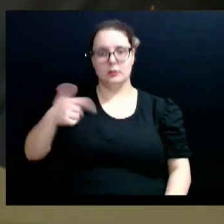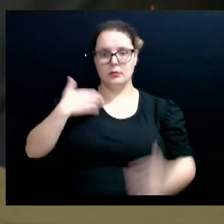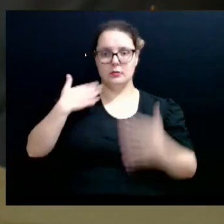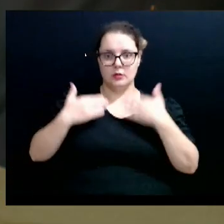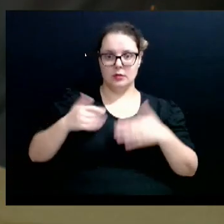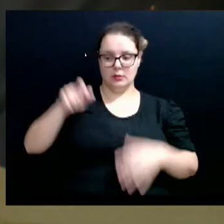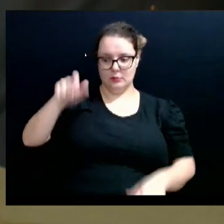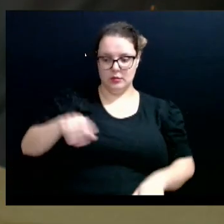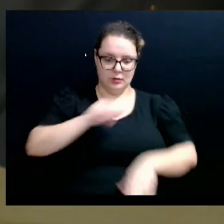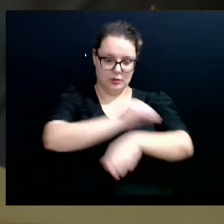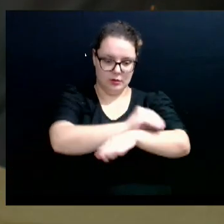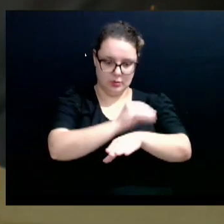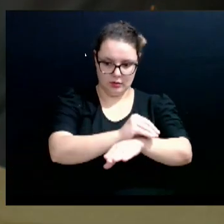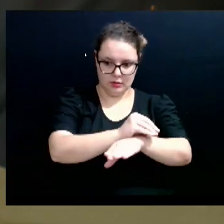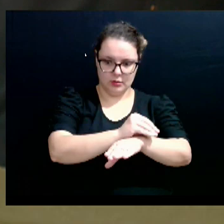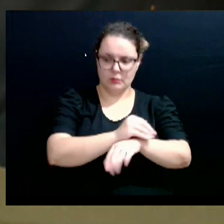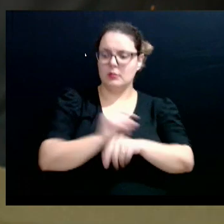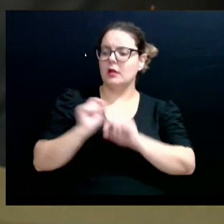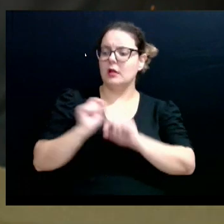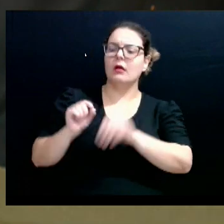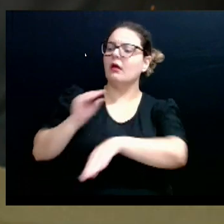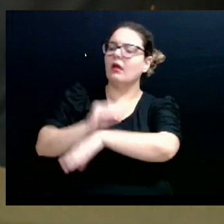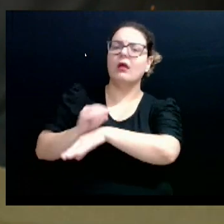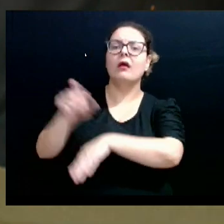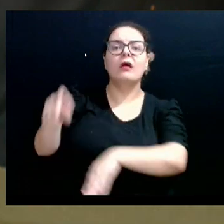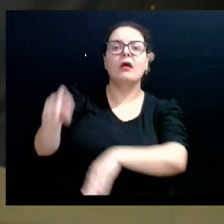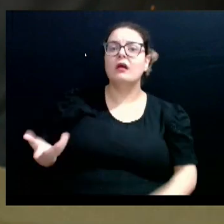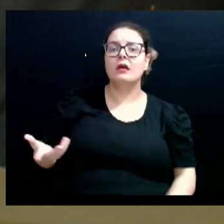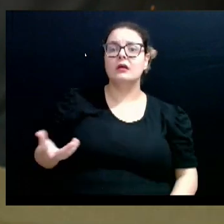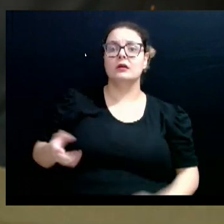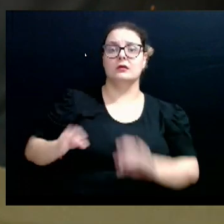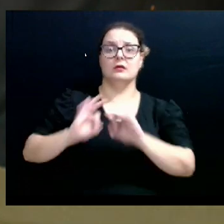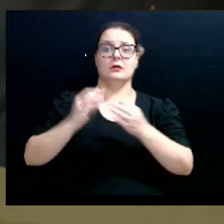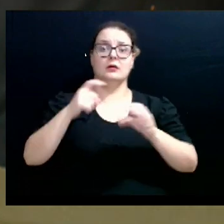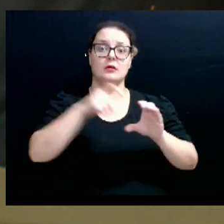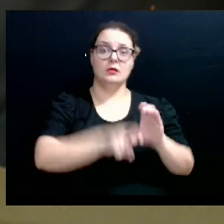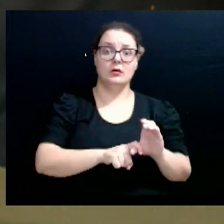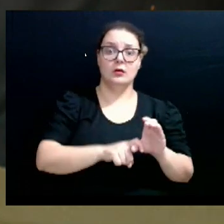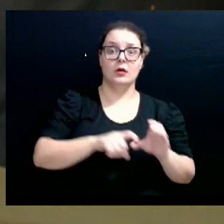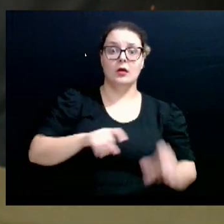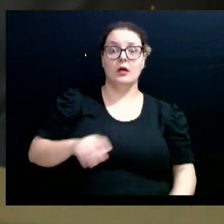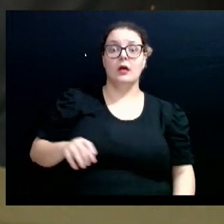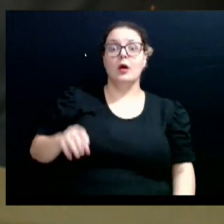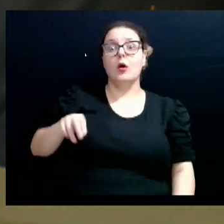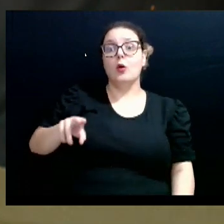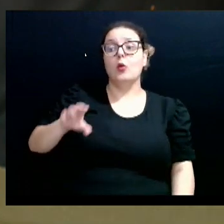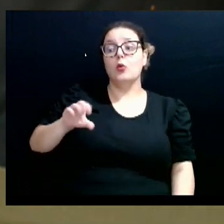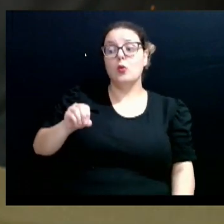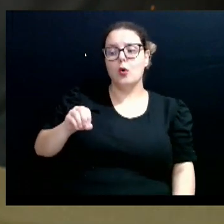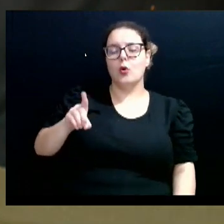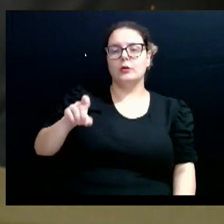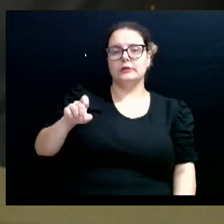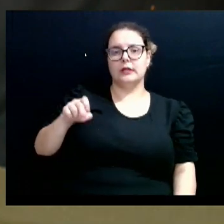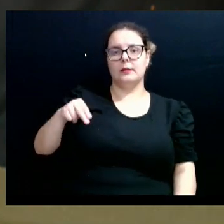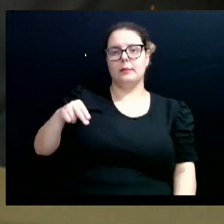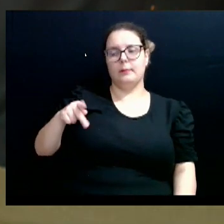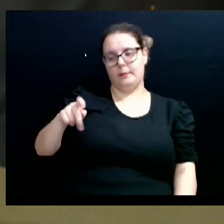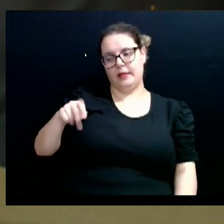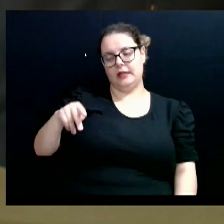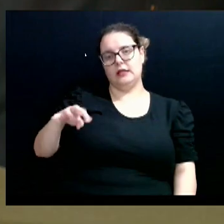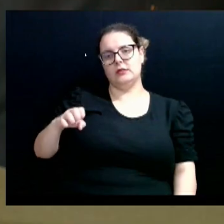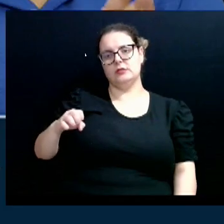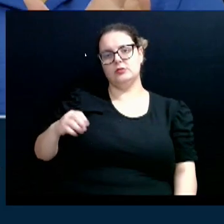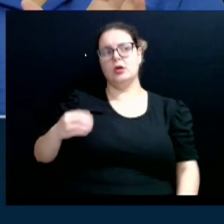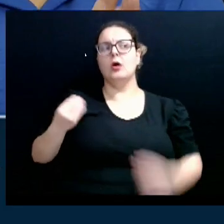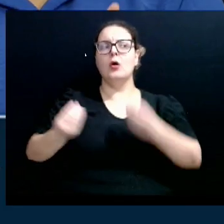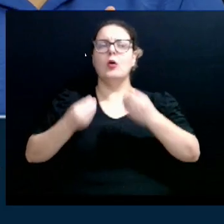das famílias dependentes ou codependentes. Marisa, como é que a gente pode identificar os sinais